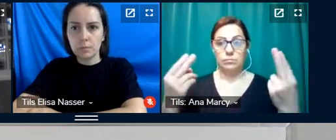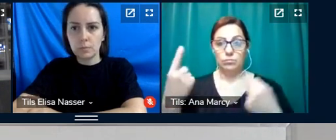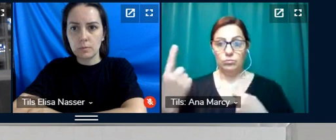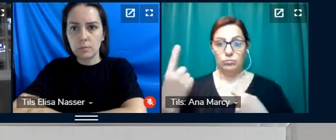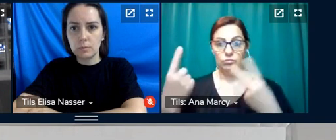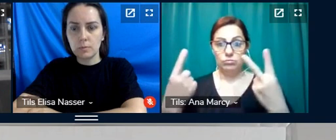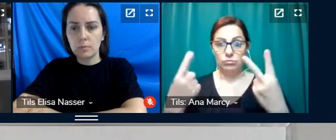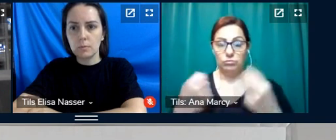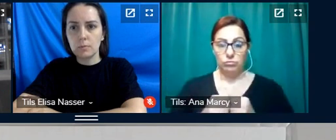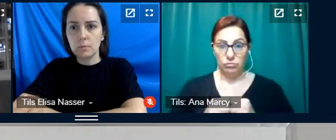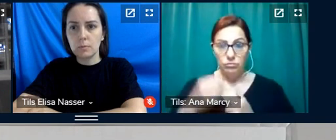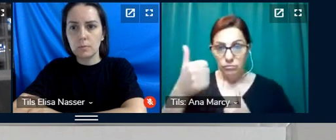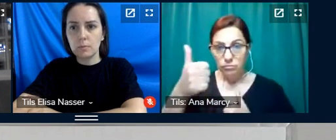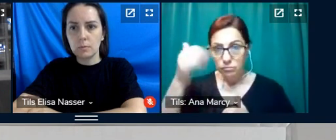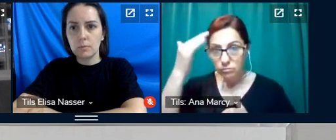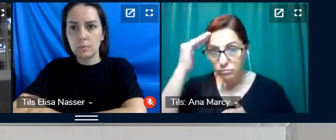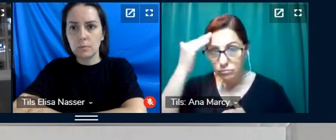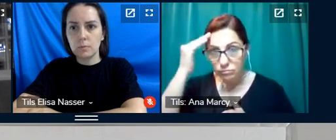Tudo bem, gente?